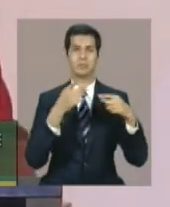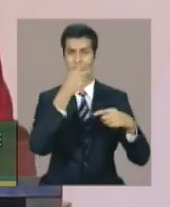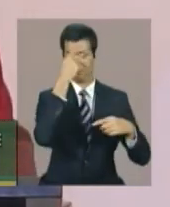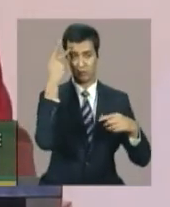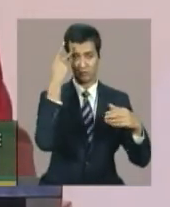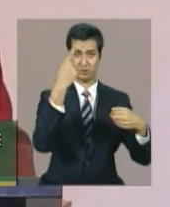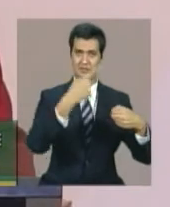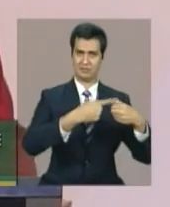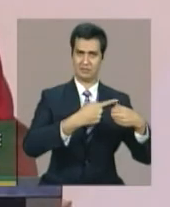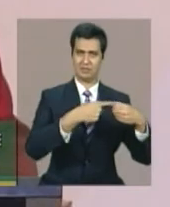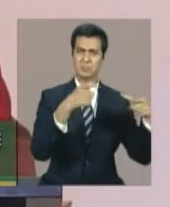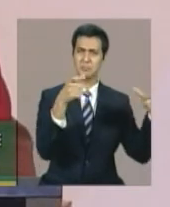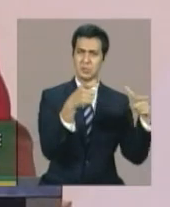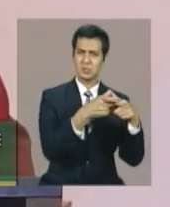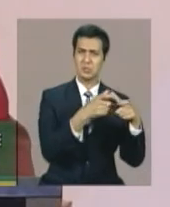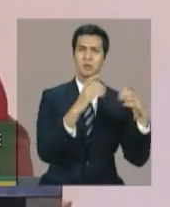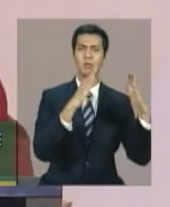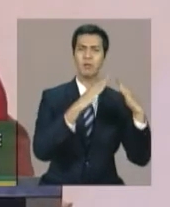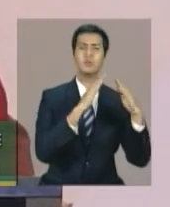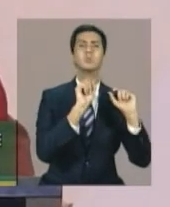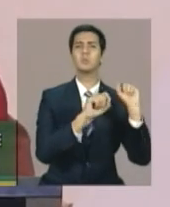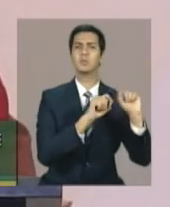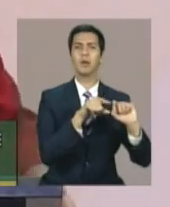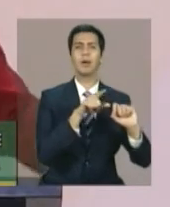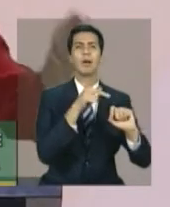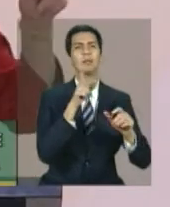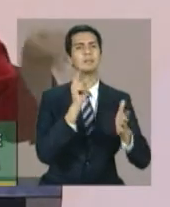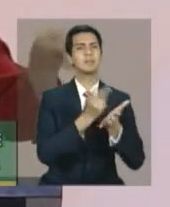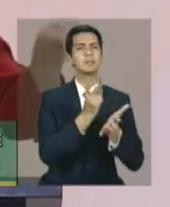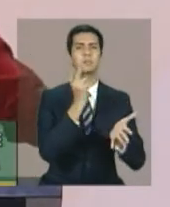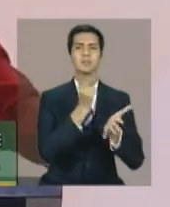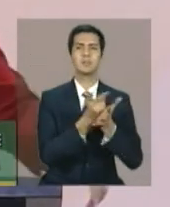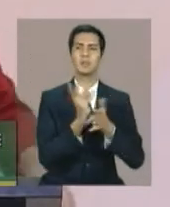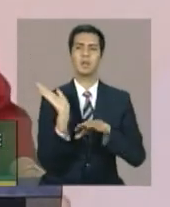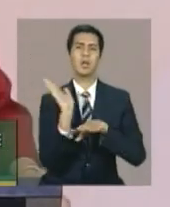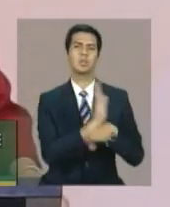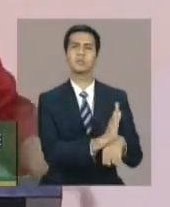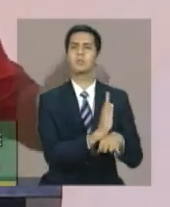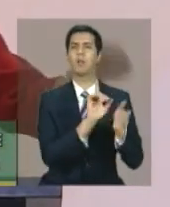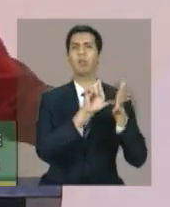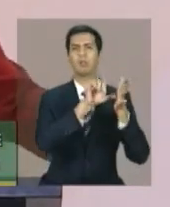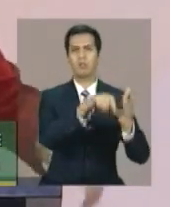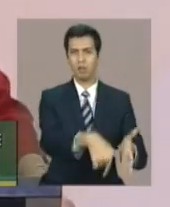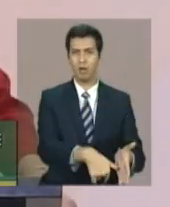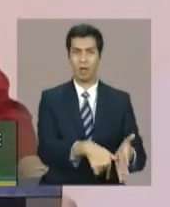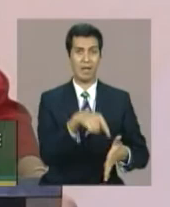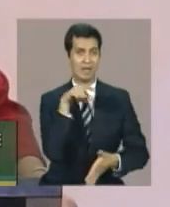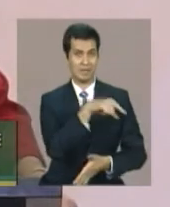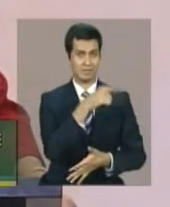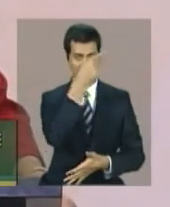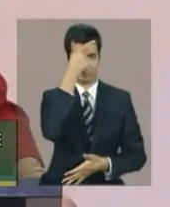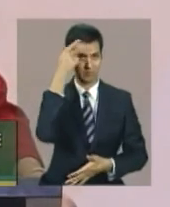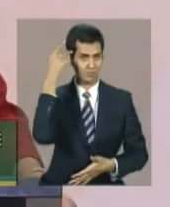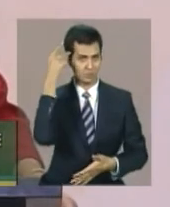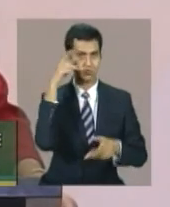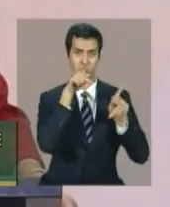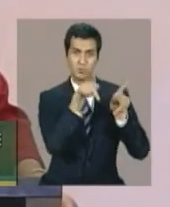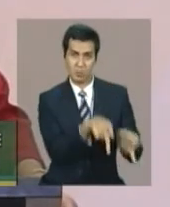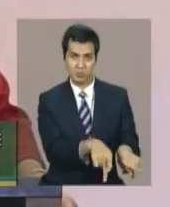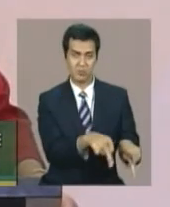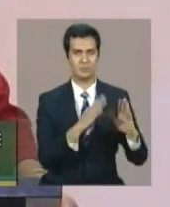as benesses do desenvolvimento do país, transforma esse senhor e essa senhora,